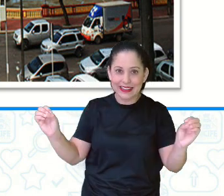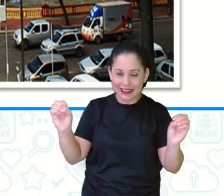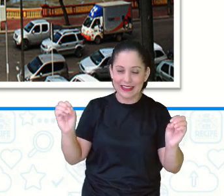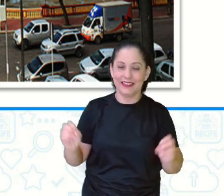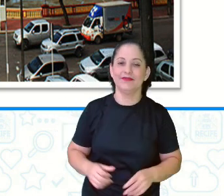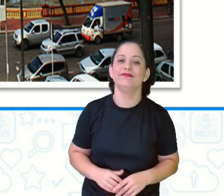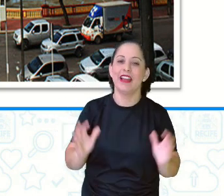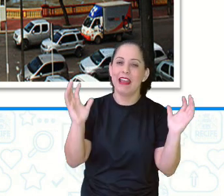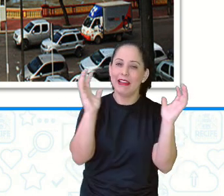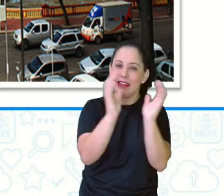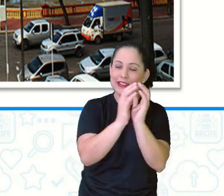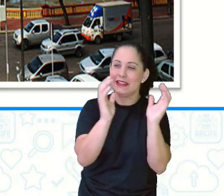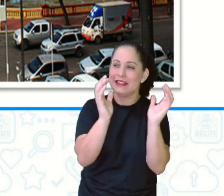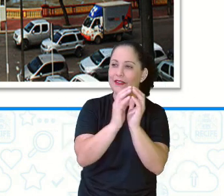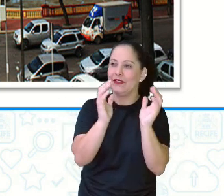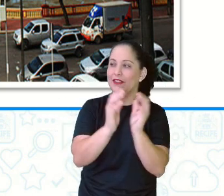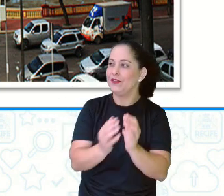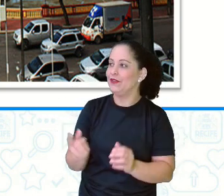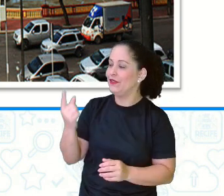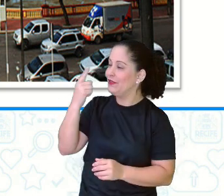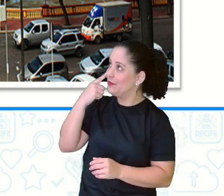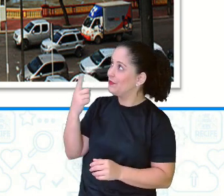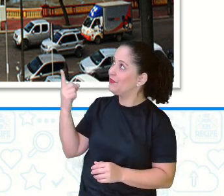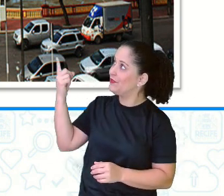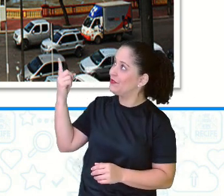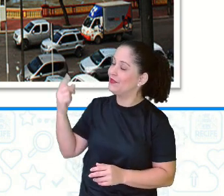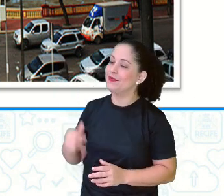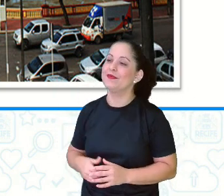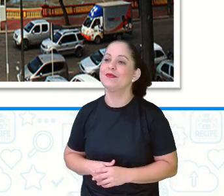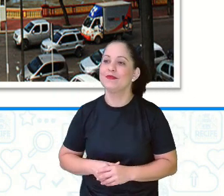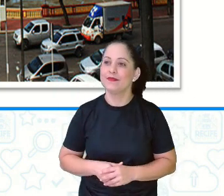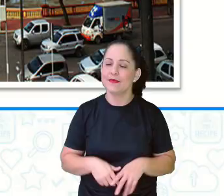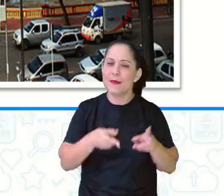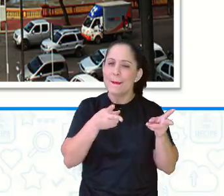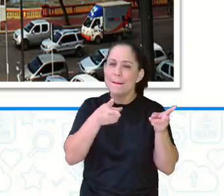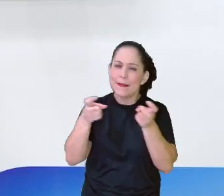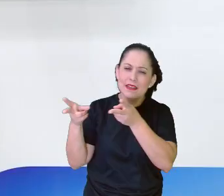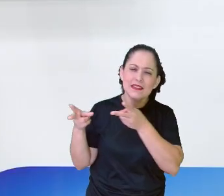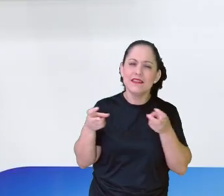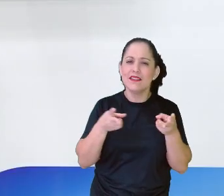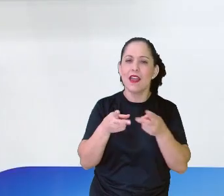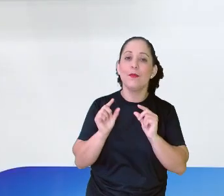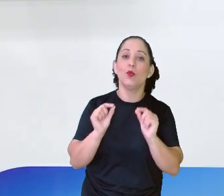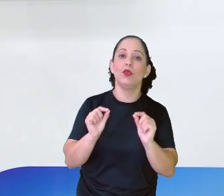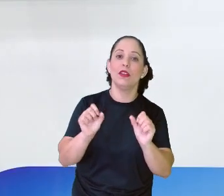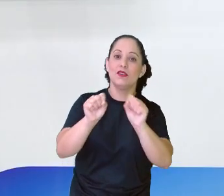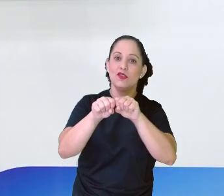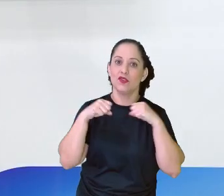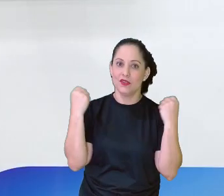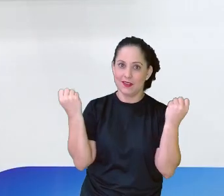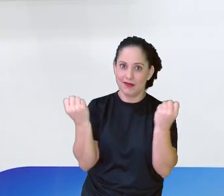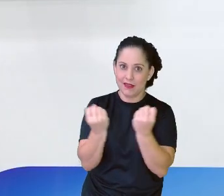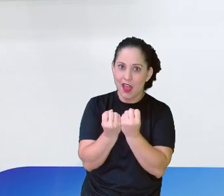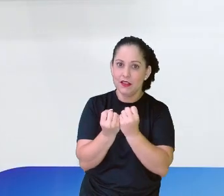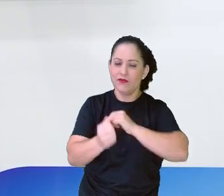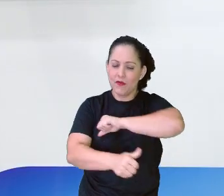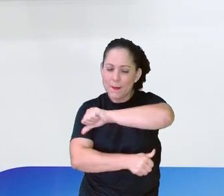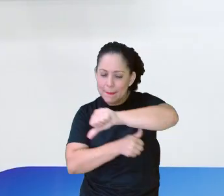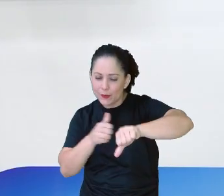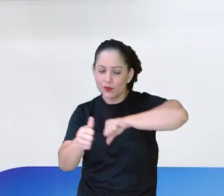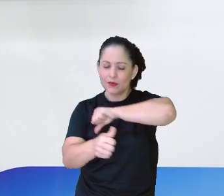Recife, ó, a modificação de um para o outro. A gente percebe que a sociedade foi pedindo e